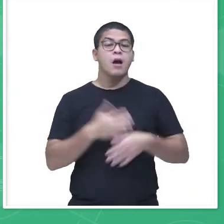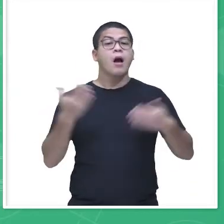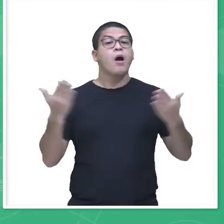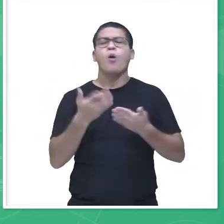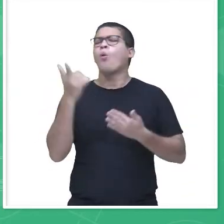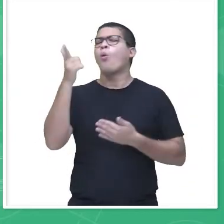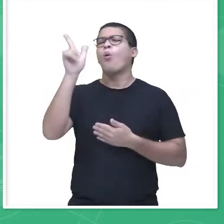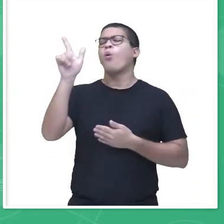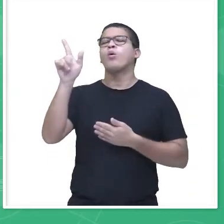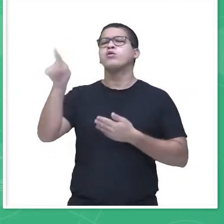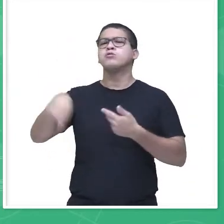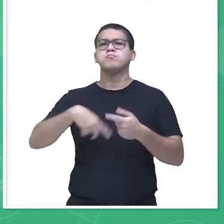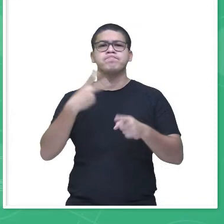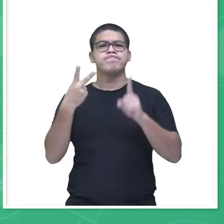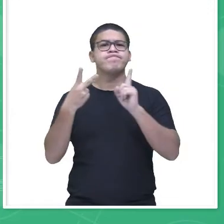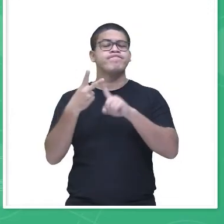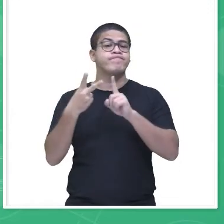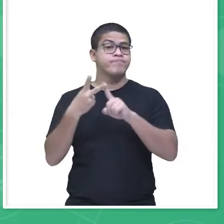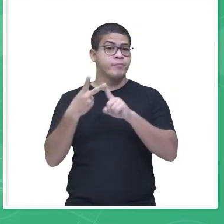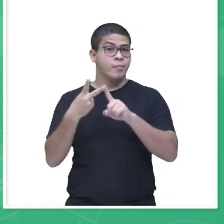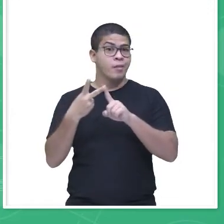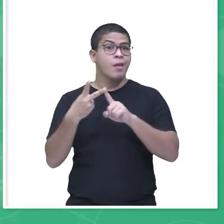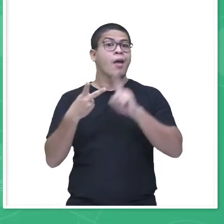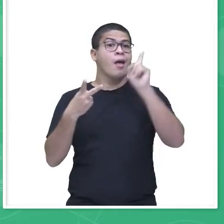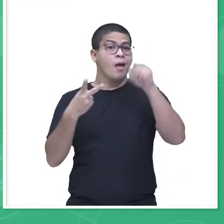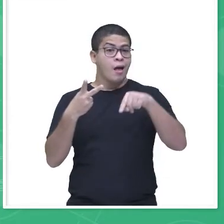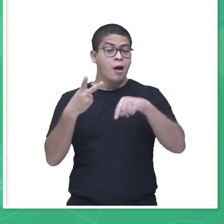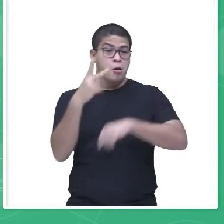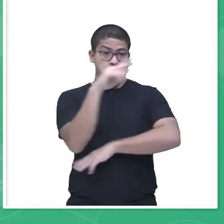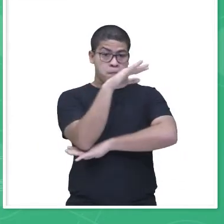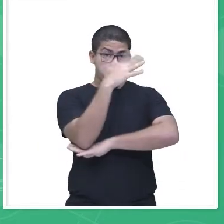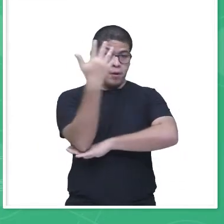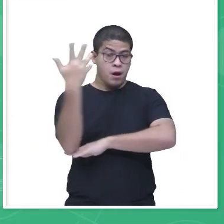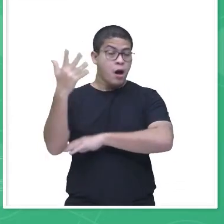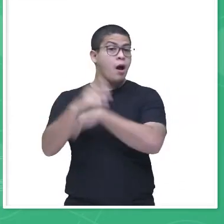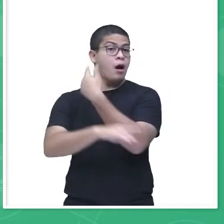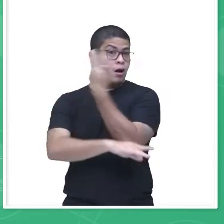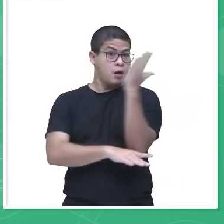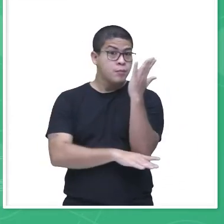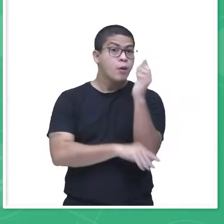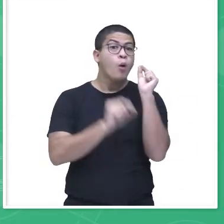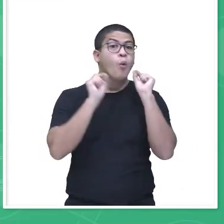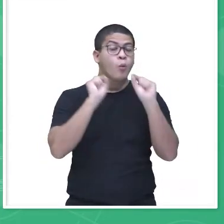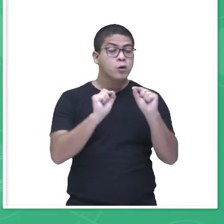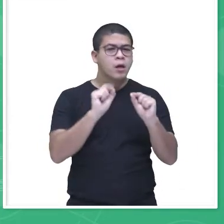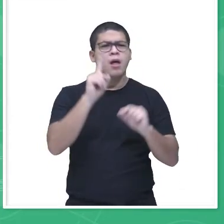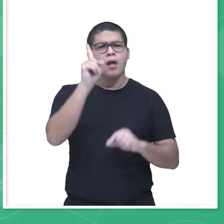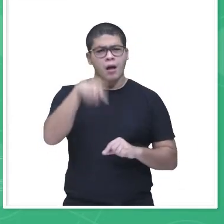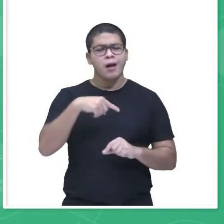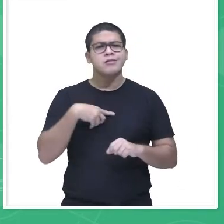outro aspecto da higiene, que é a higiene ambiental. E ela está relacionada com a preservação das